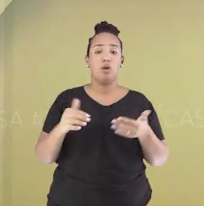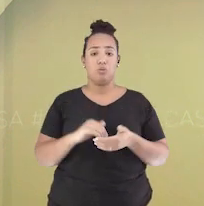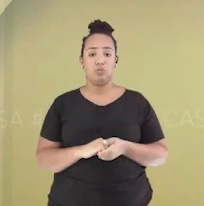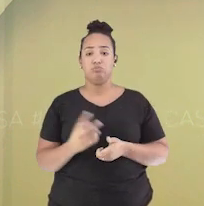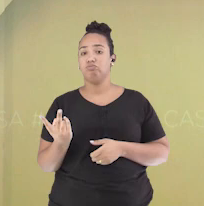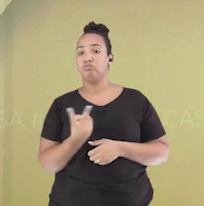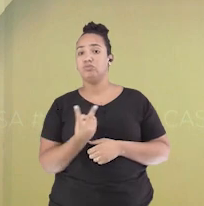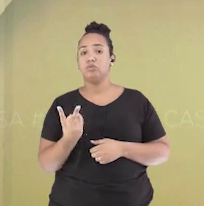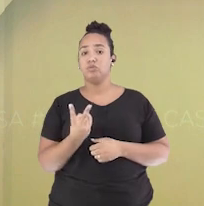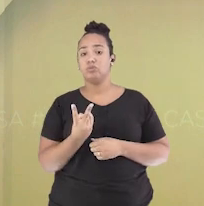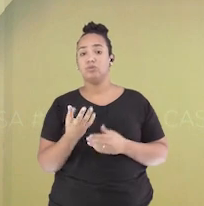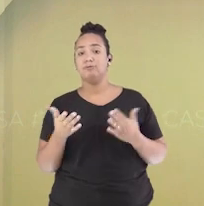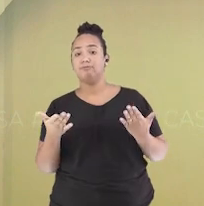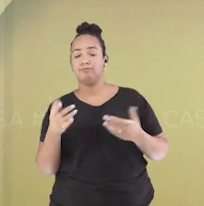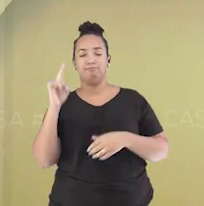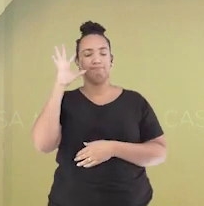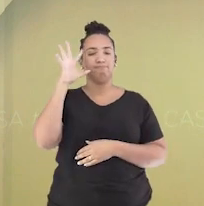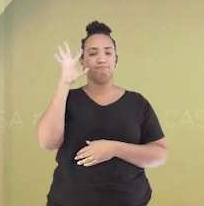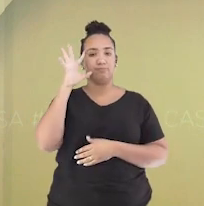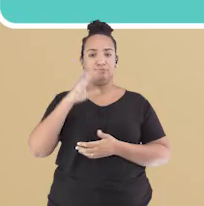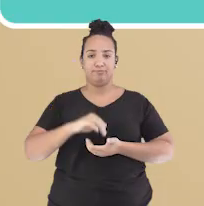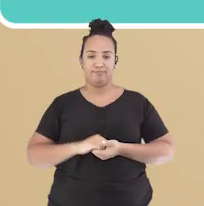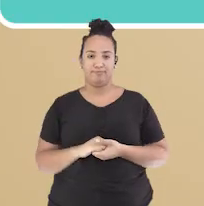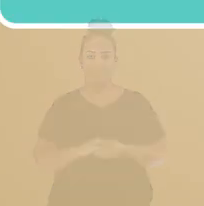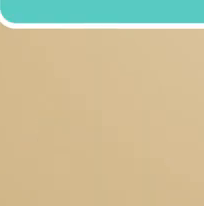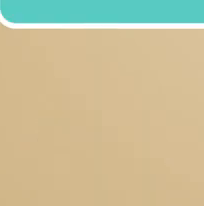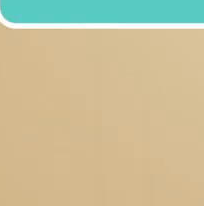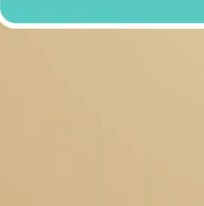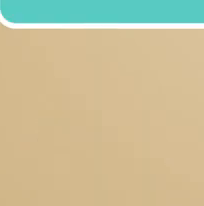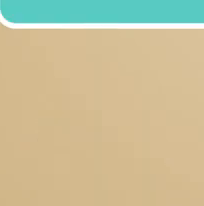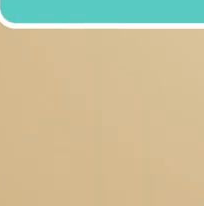a frase original? Pense um pouquinho em casa.